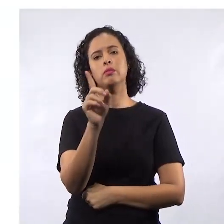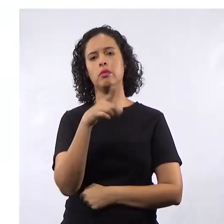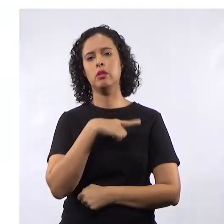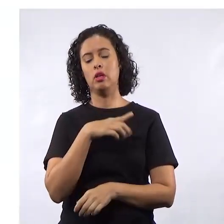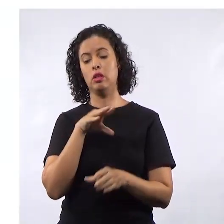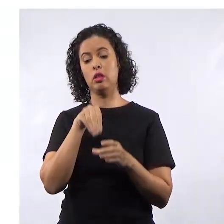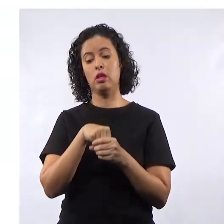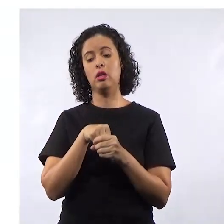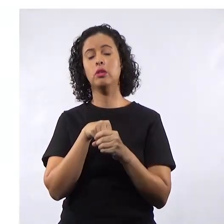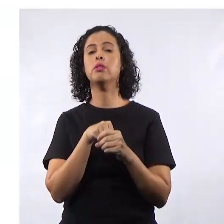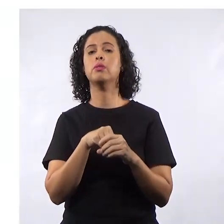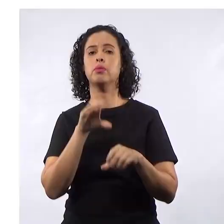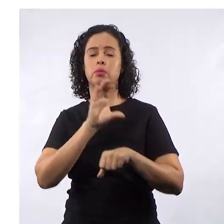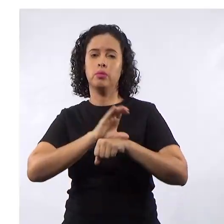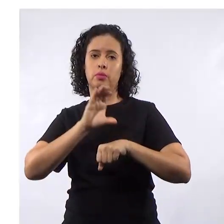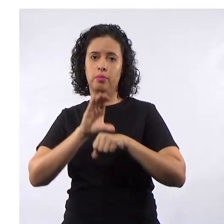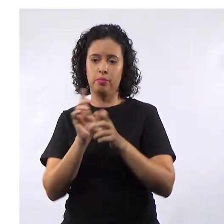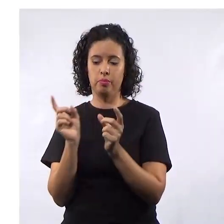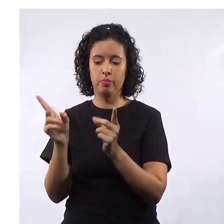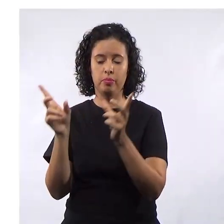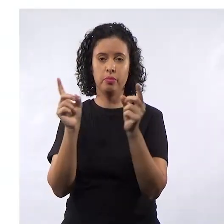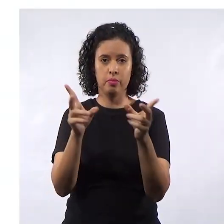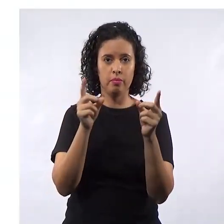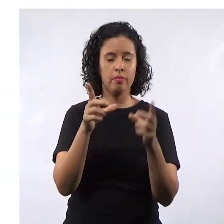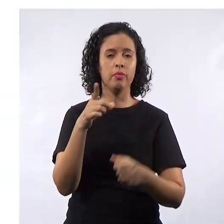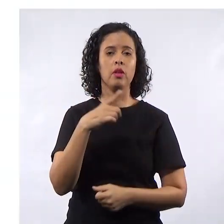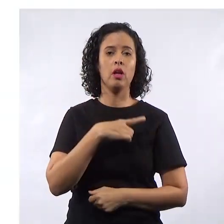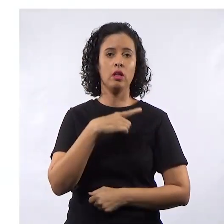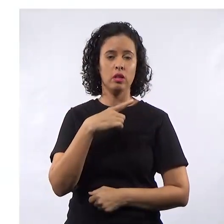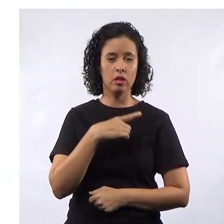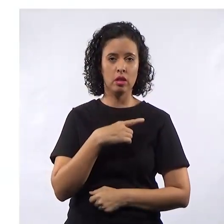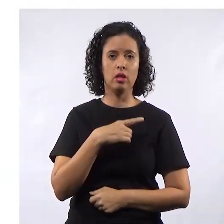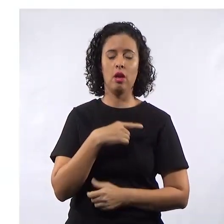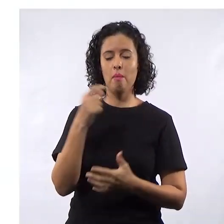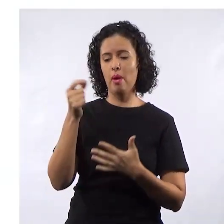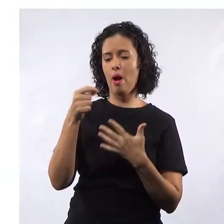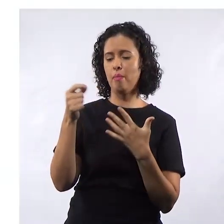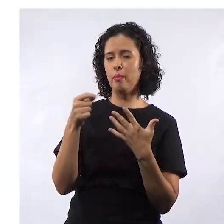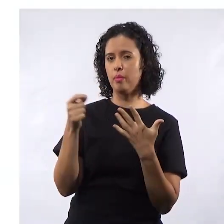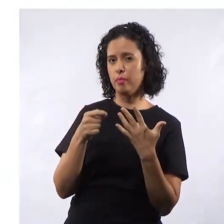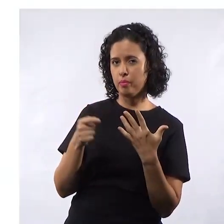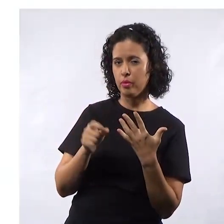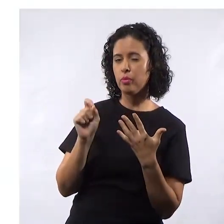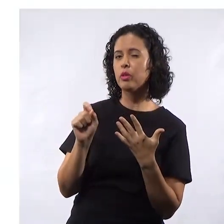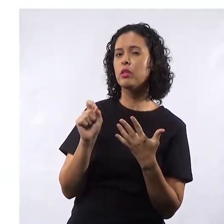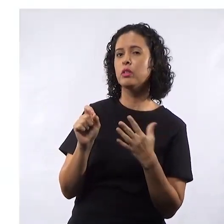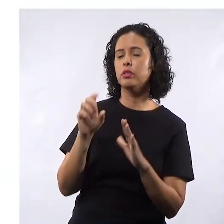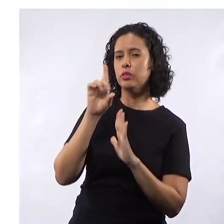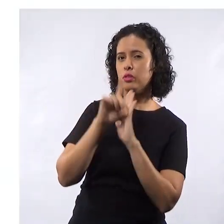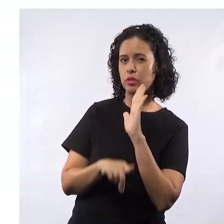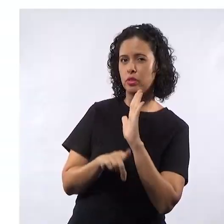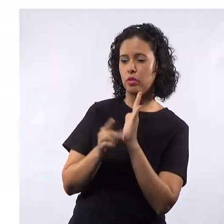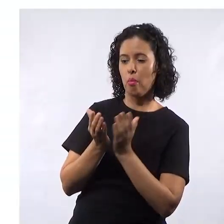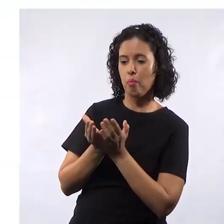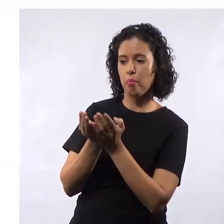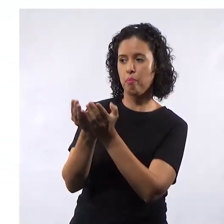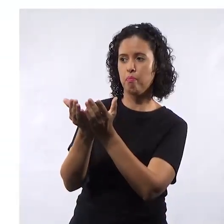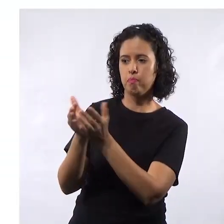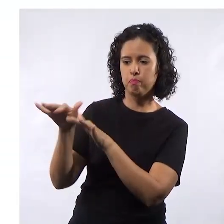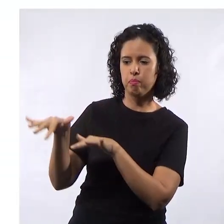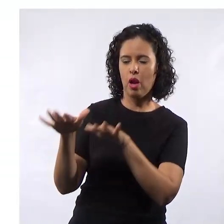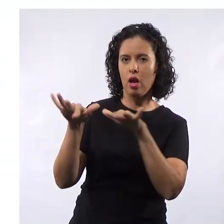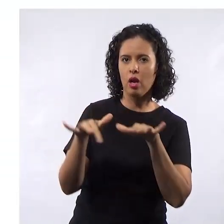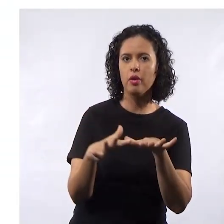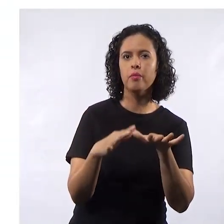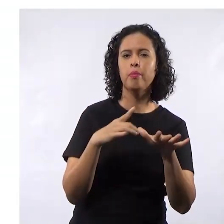do nosso Código Comercial, que está lá e que existe, as questões de direito marítimo, né? Então, ele não foi